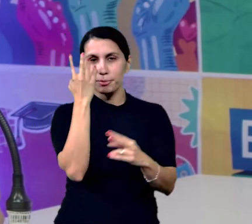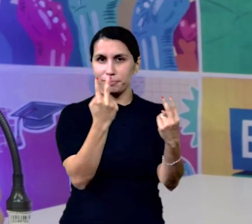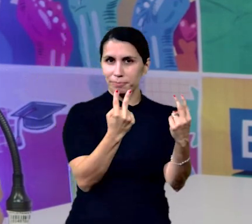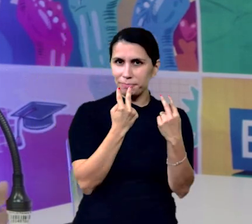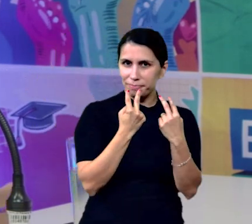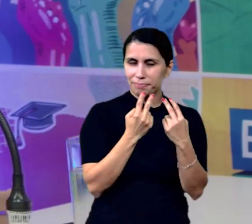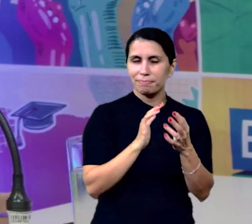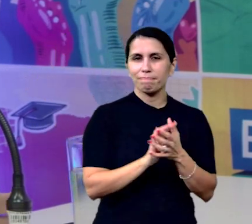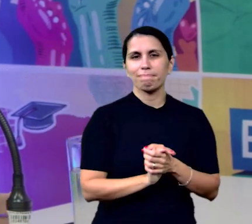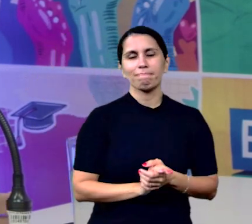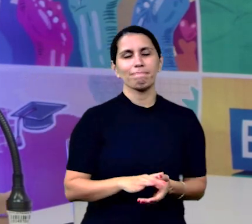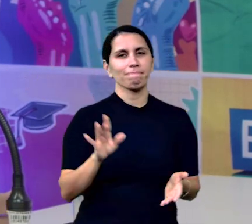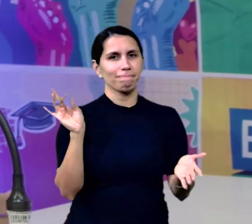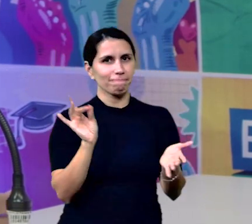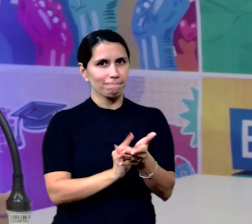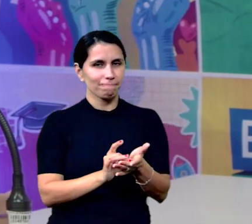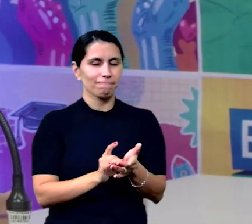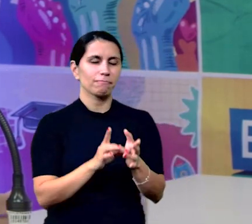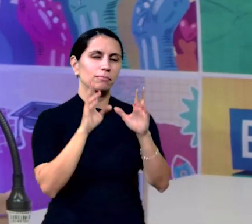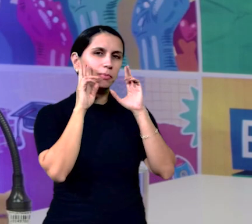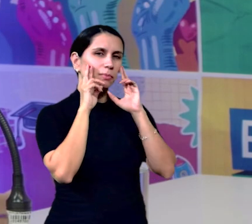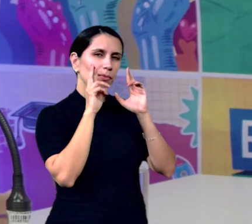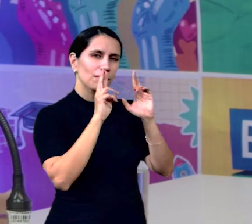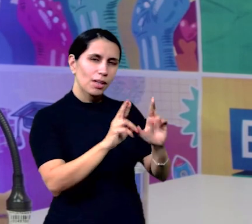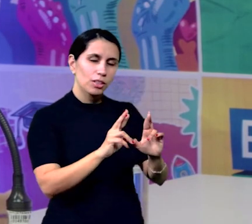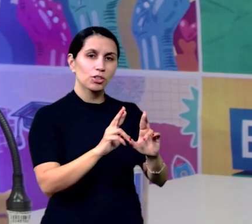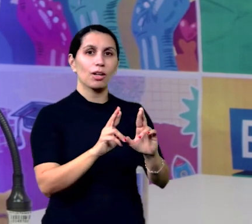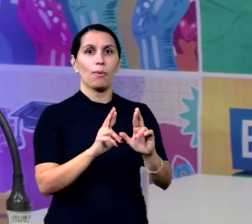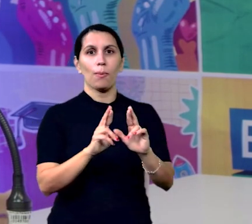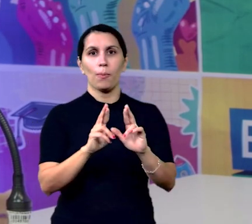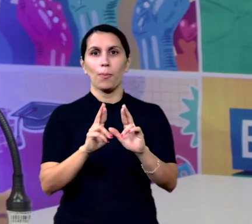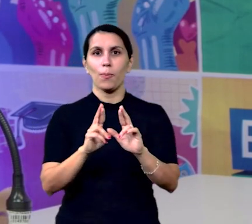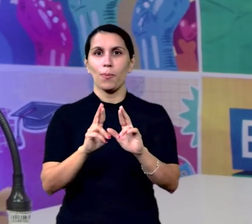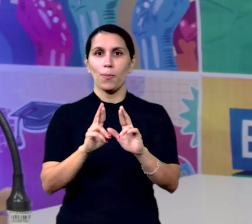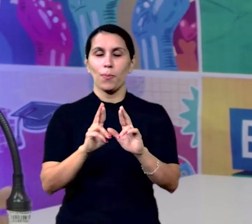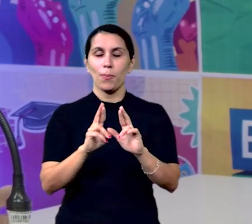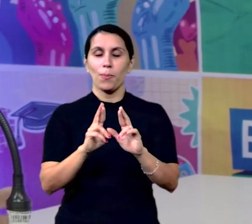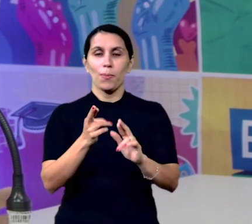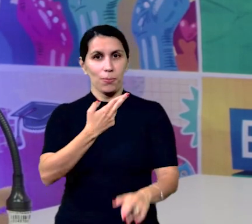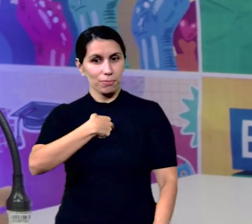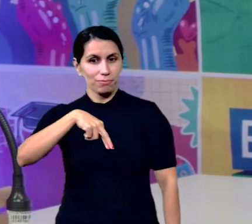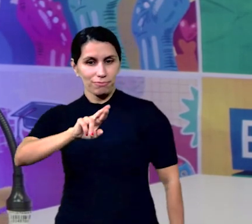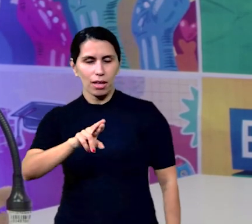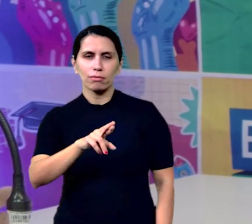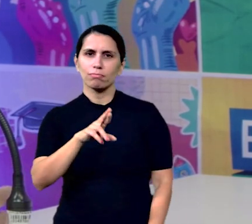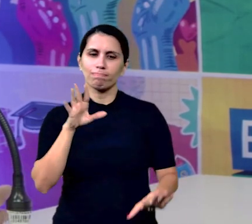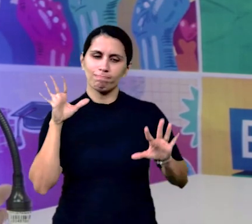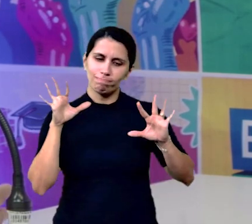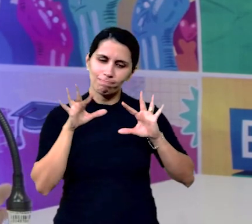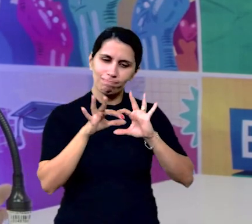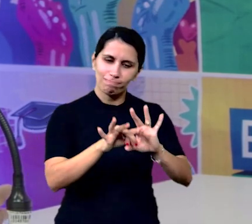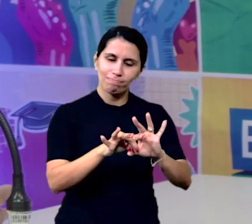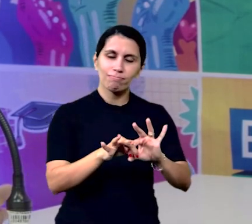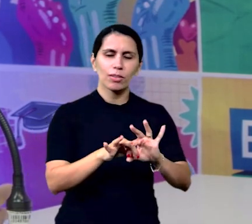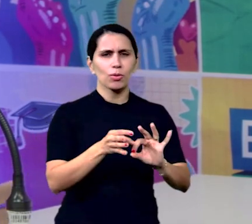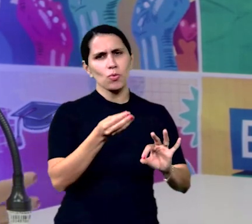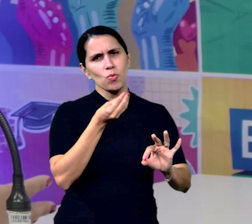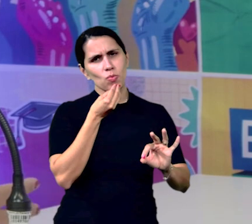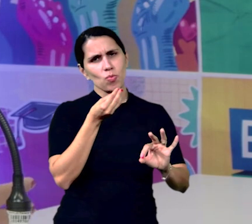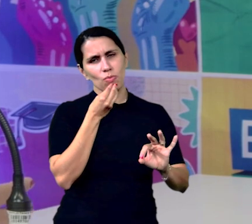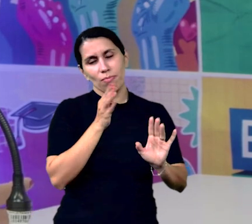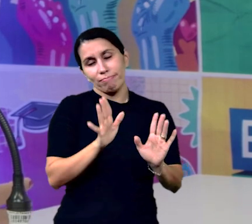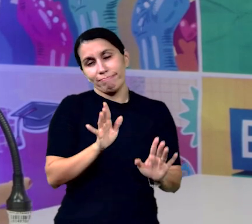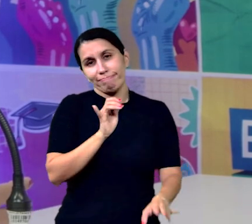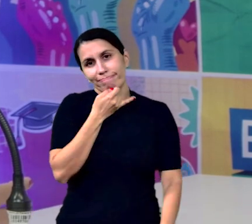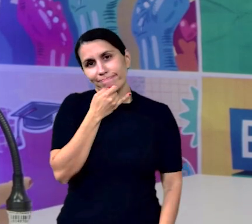De fato, né, religião e respeito devem andar, mas com tudo, não estão, mas eu